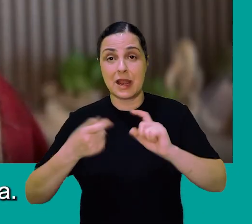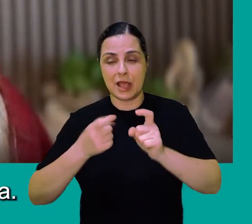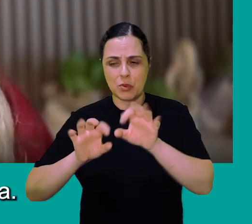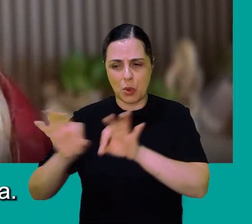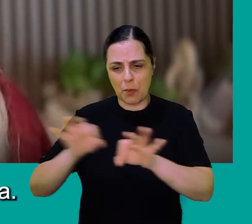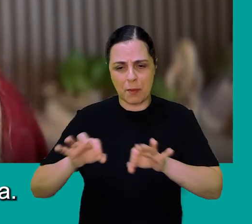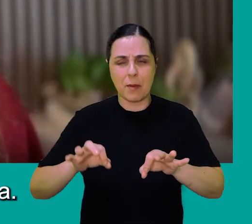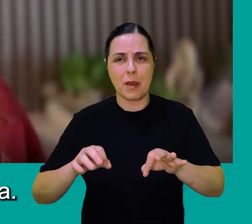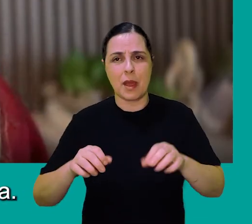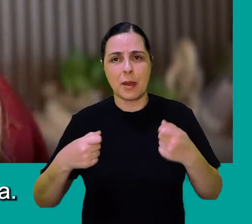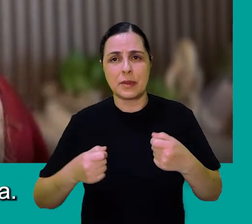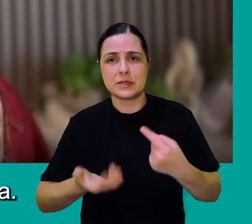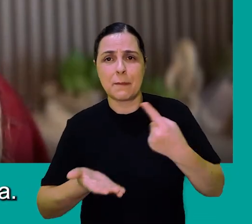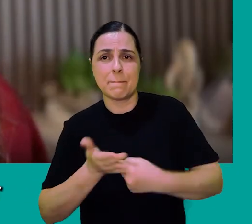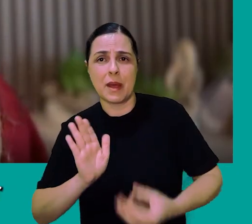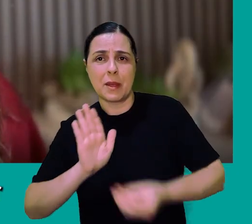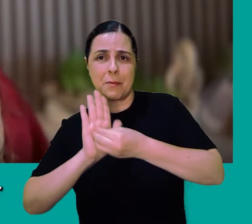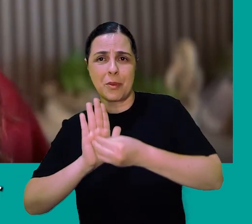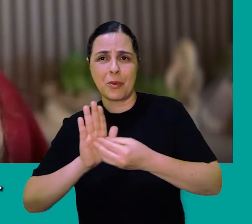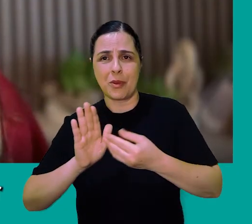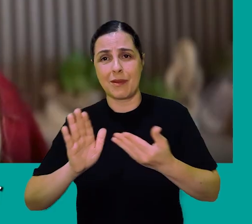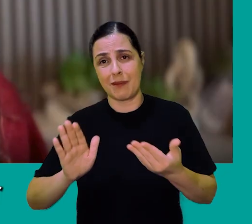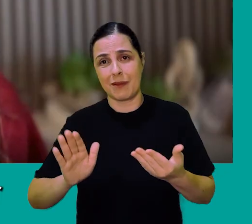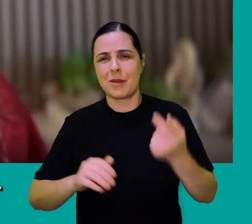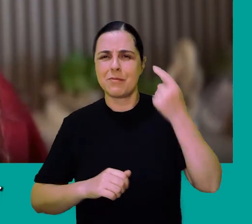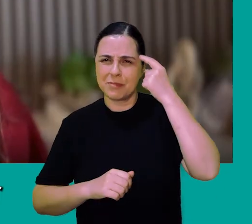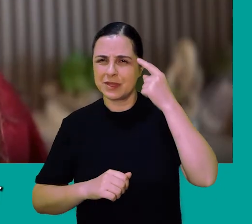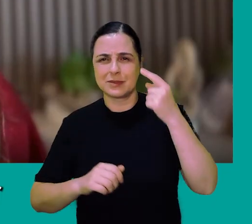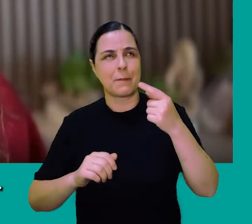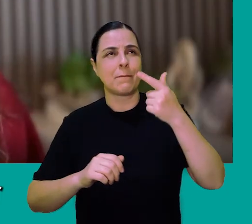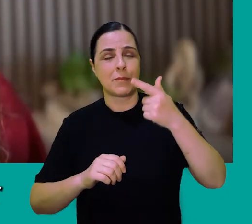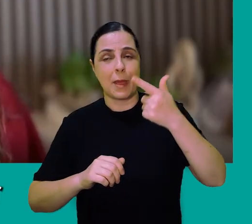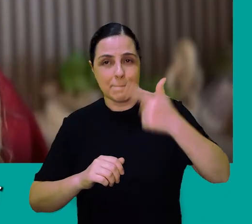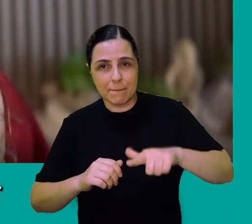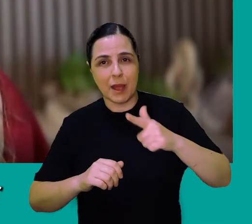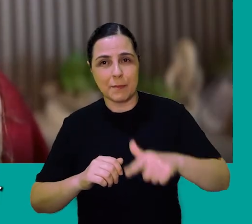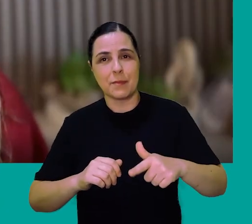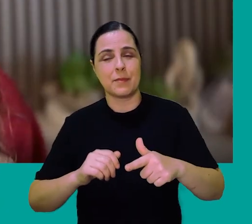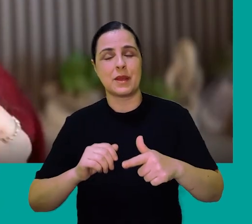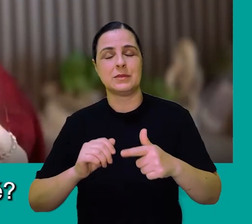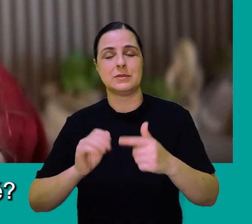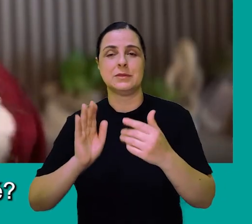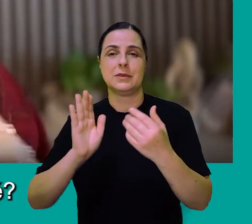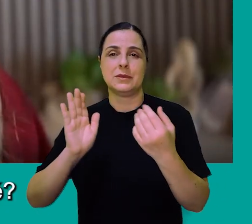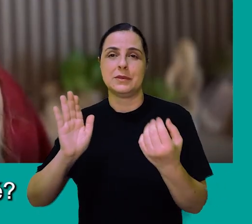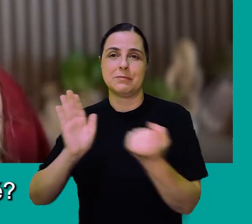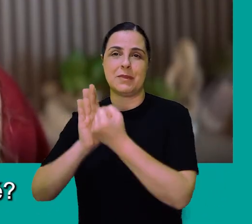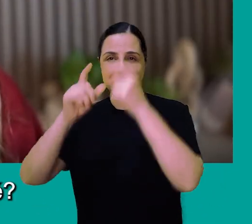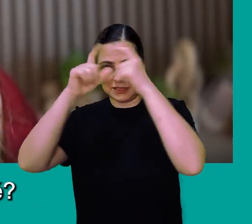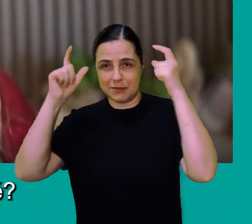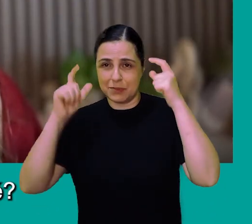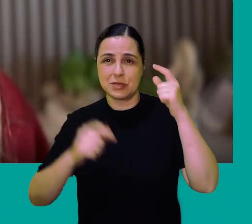o agendamento, esse tipo de coisa. E aí você vai reforçando esses estereótipos e nesse lugar de pequenas